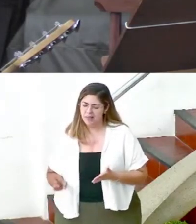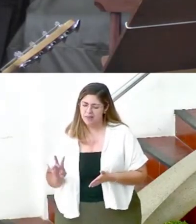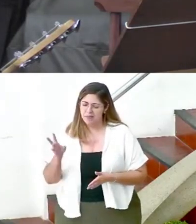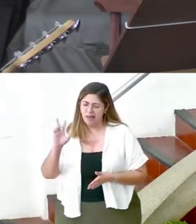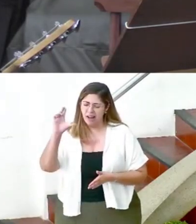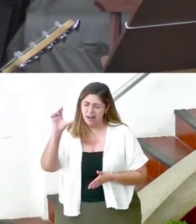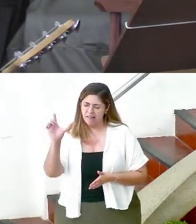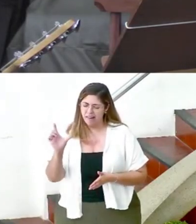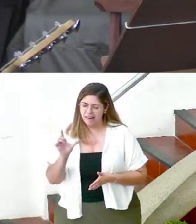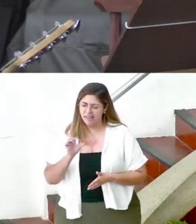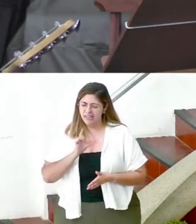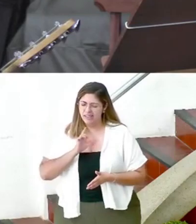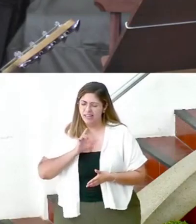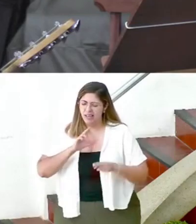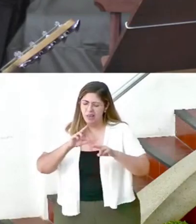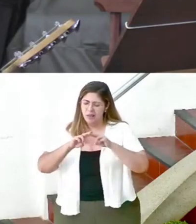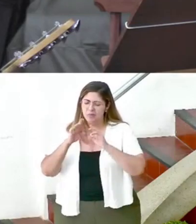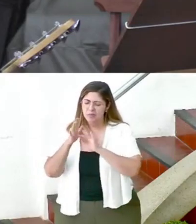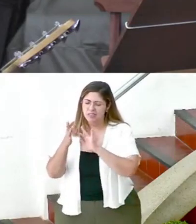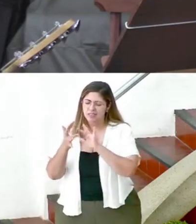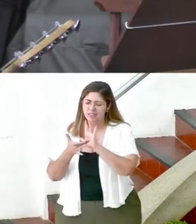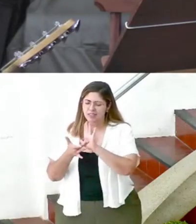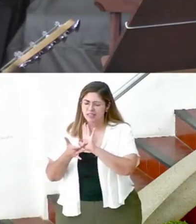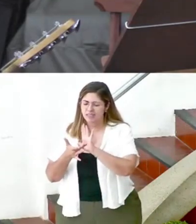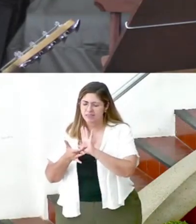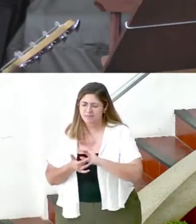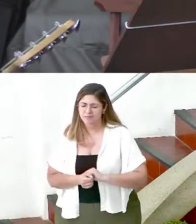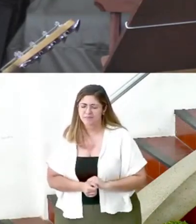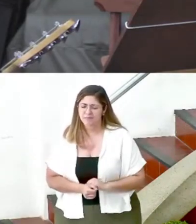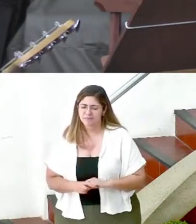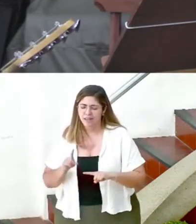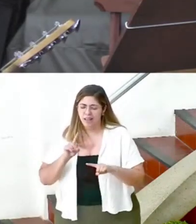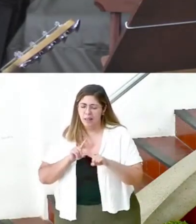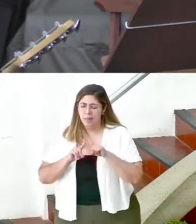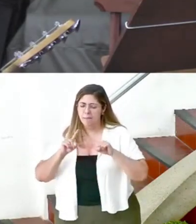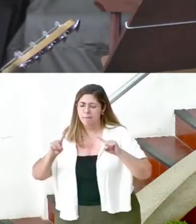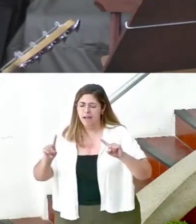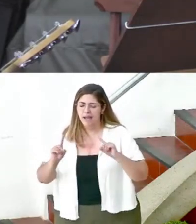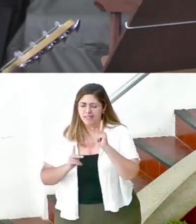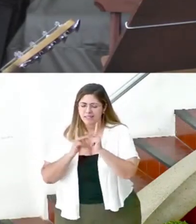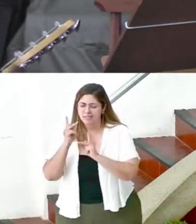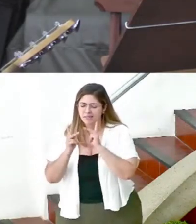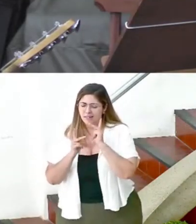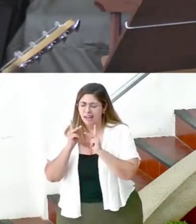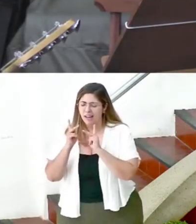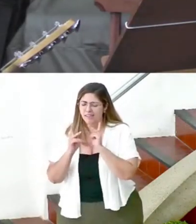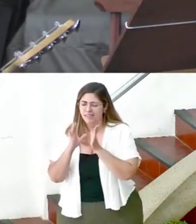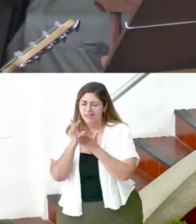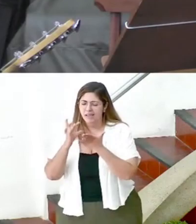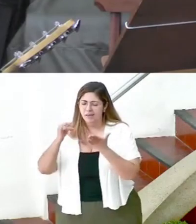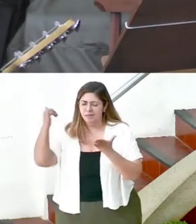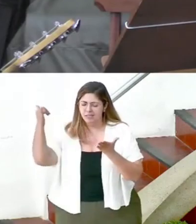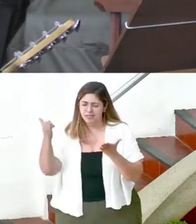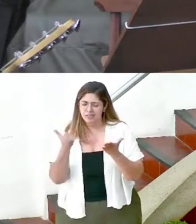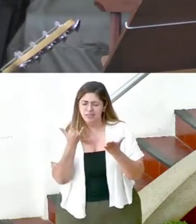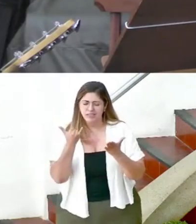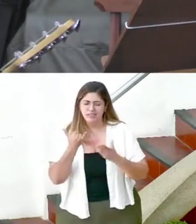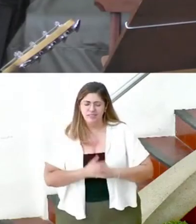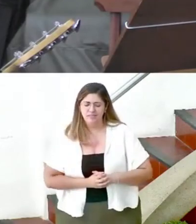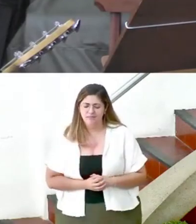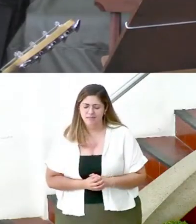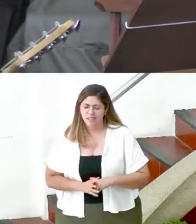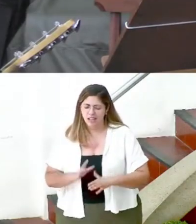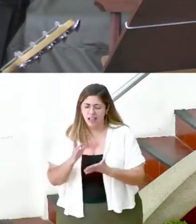palavra, porque não é de pão que a gente precisa para viver mesmo, mas da palavra que procede da boca do Senhor. O Senhor continua a falar os